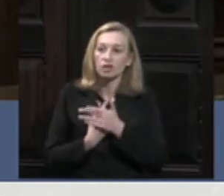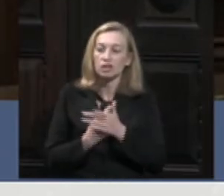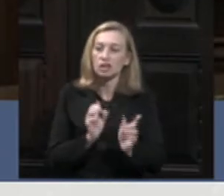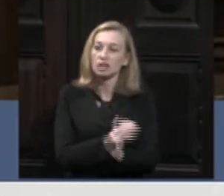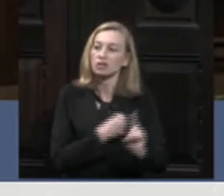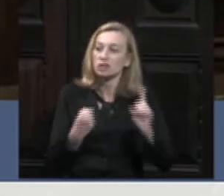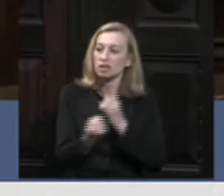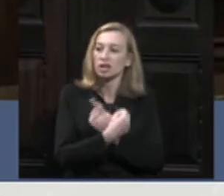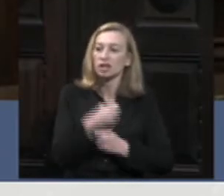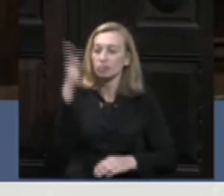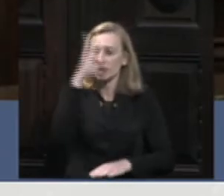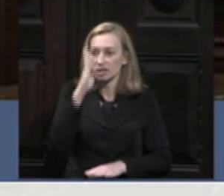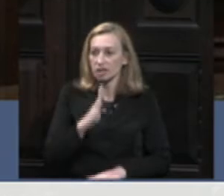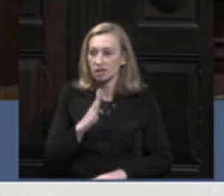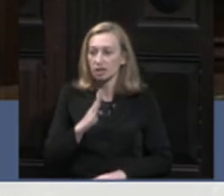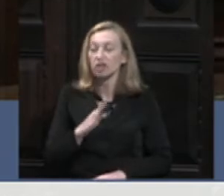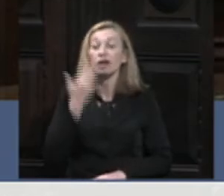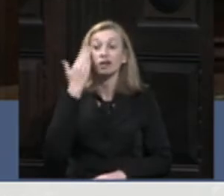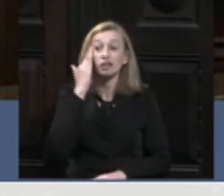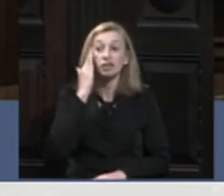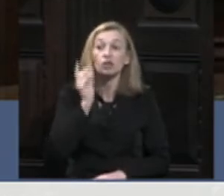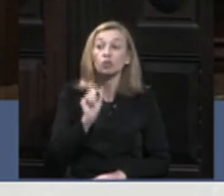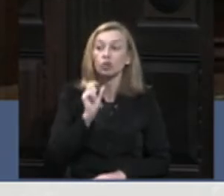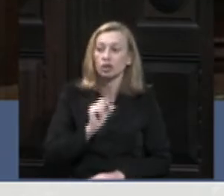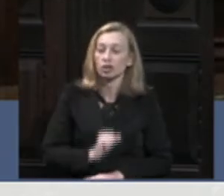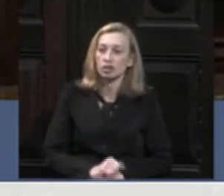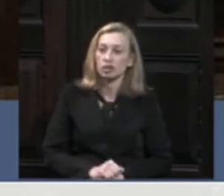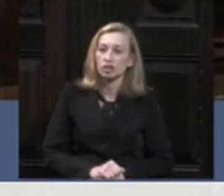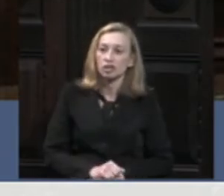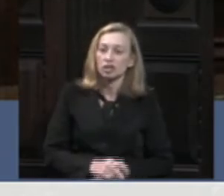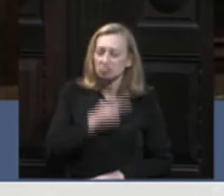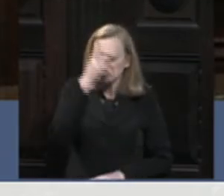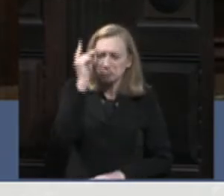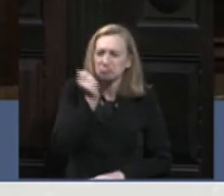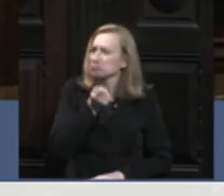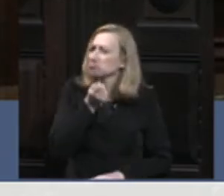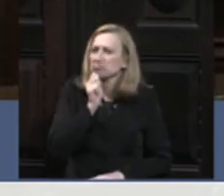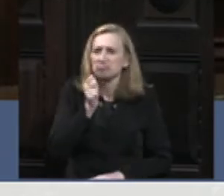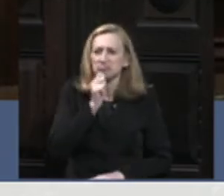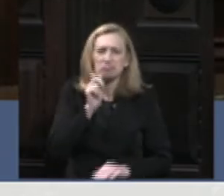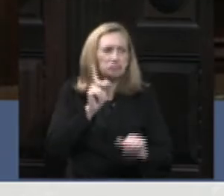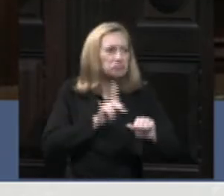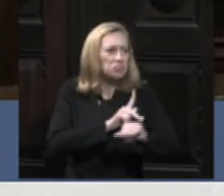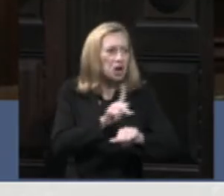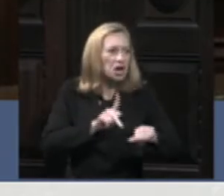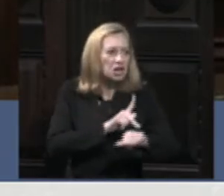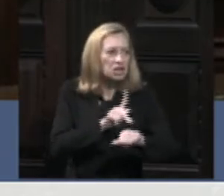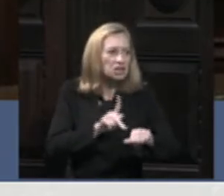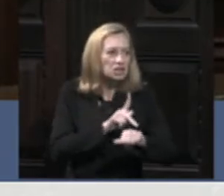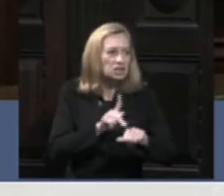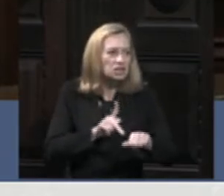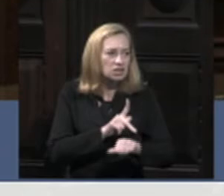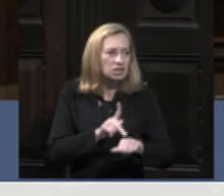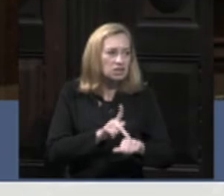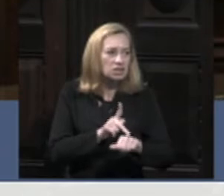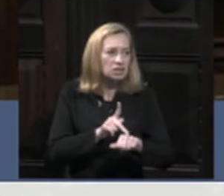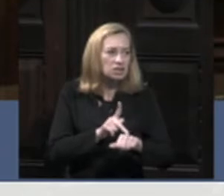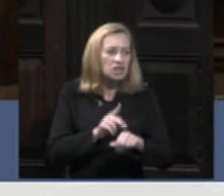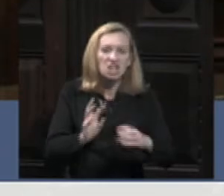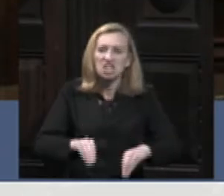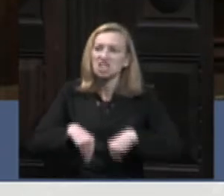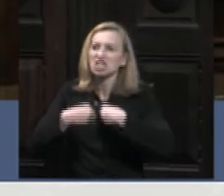sociedade brasileira, entendendo que nenhum país que abra mão das suas